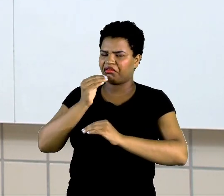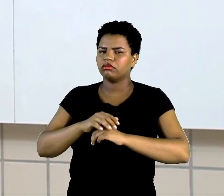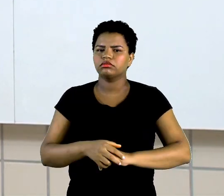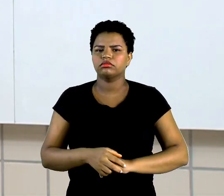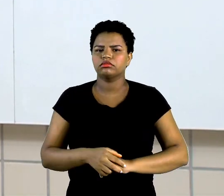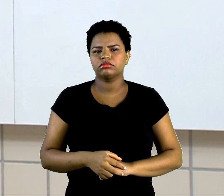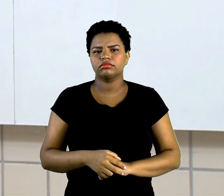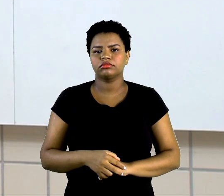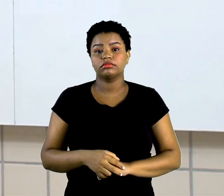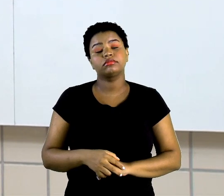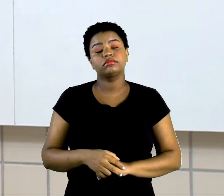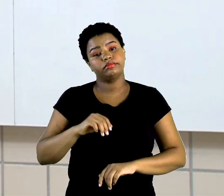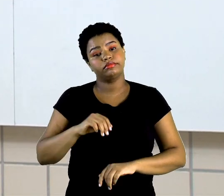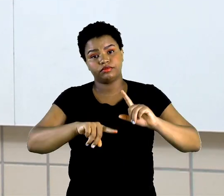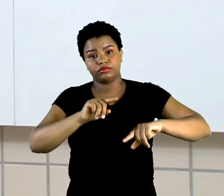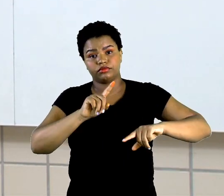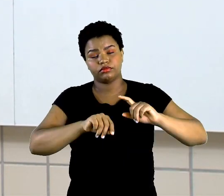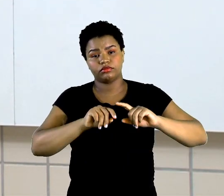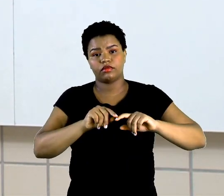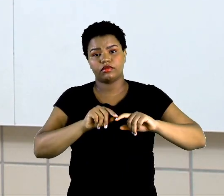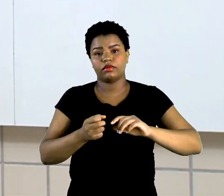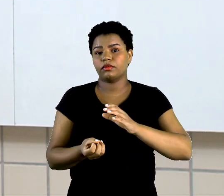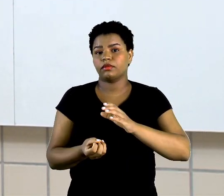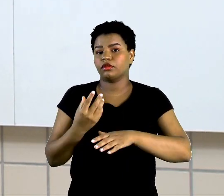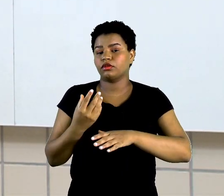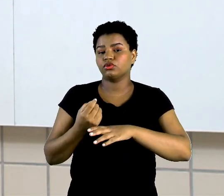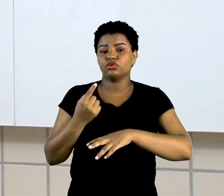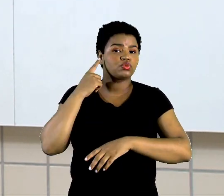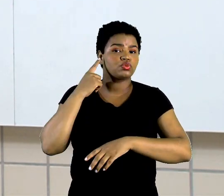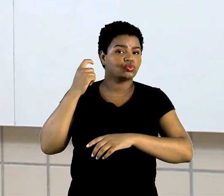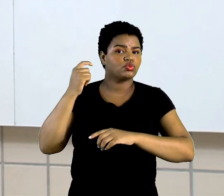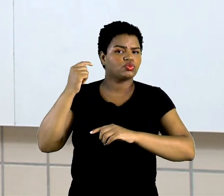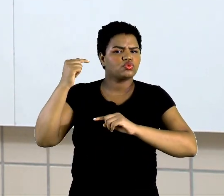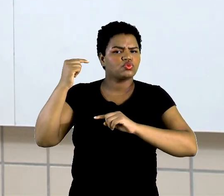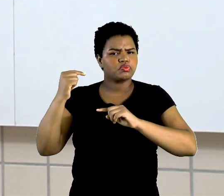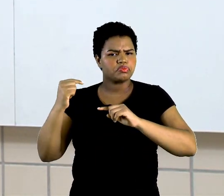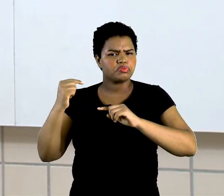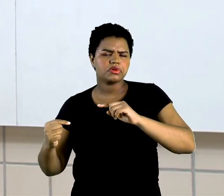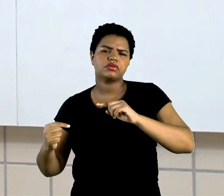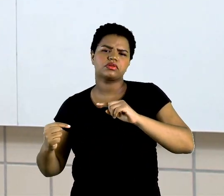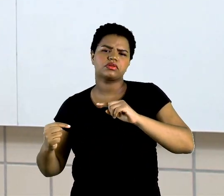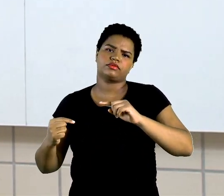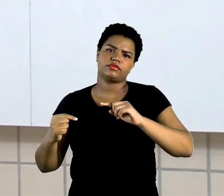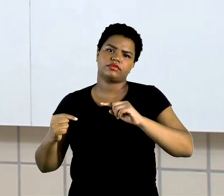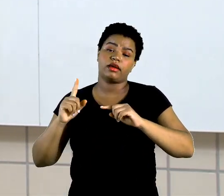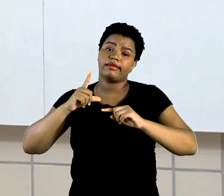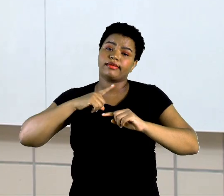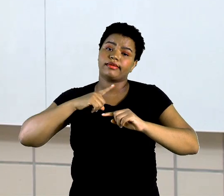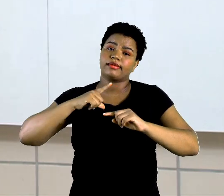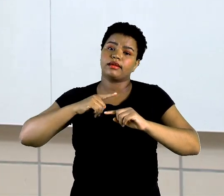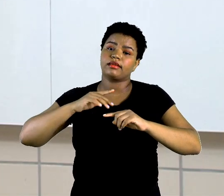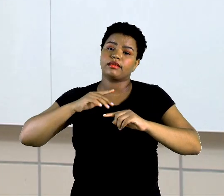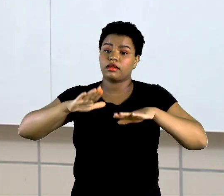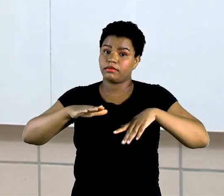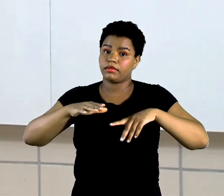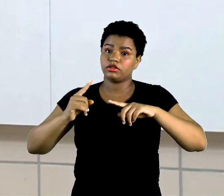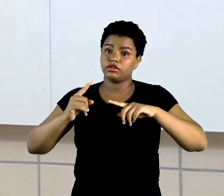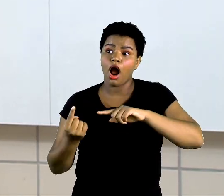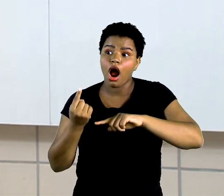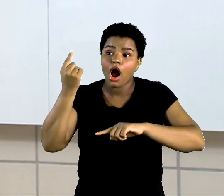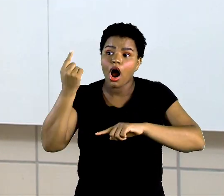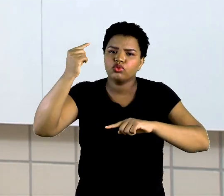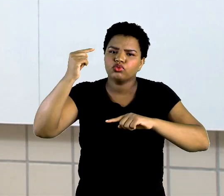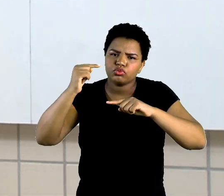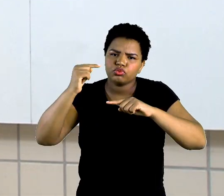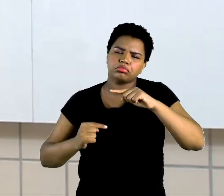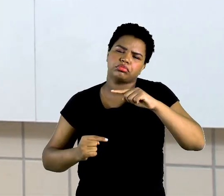esse objeto vai ter um som mais baixo. Então, vai do volume. Quando